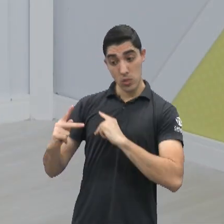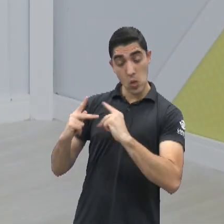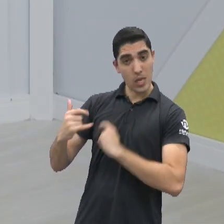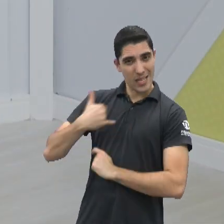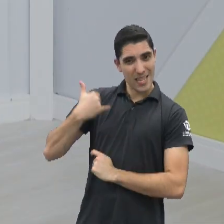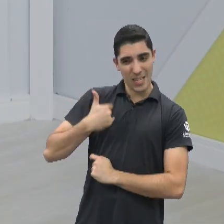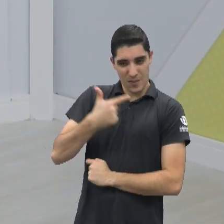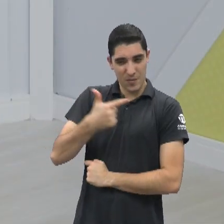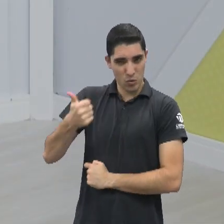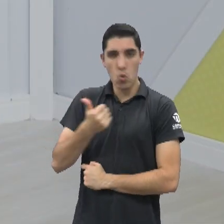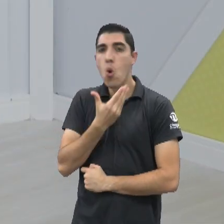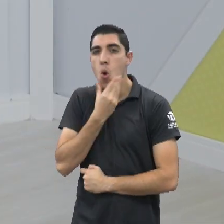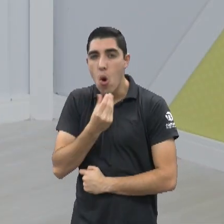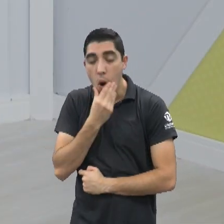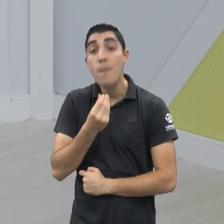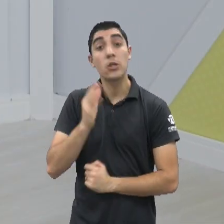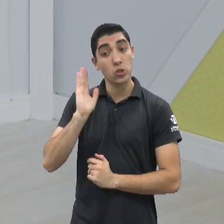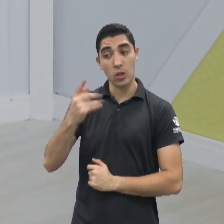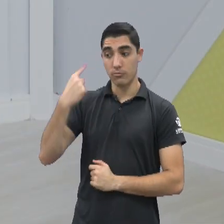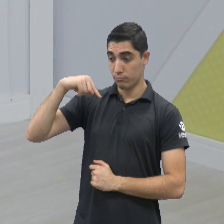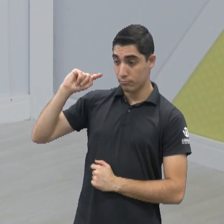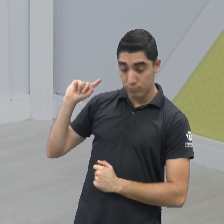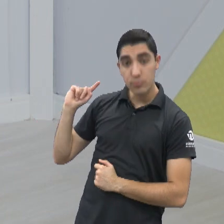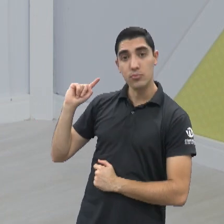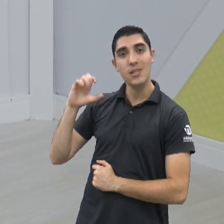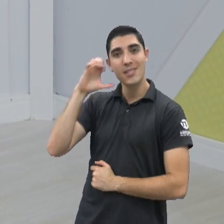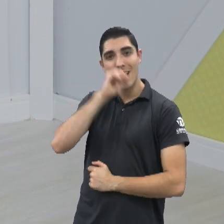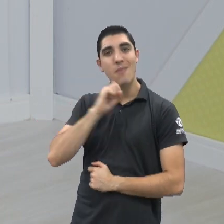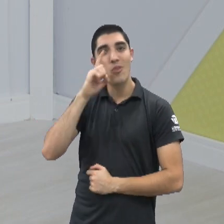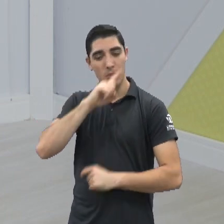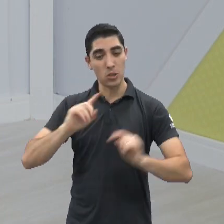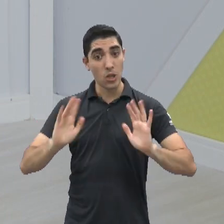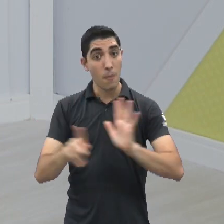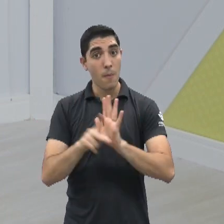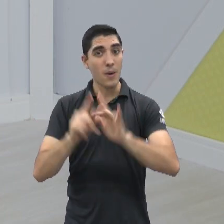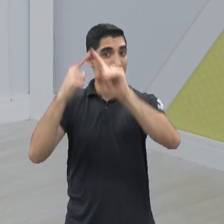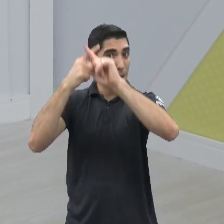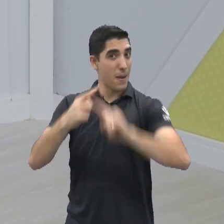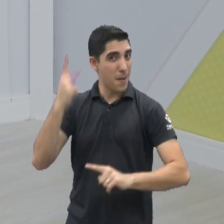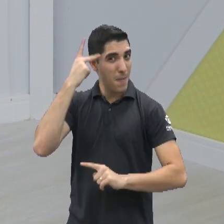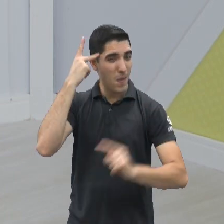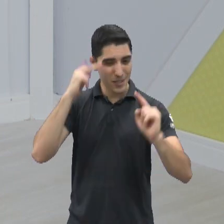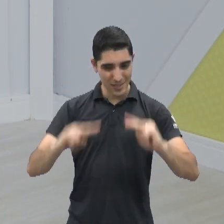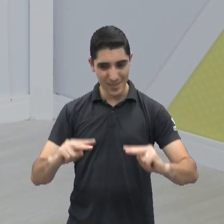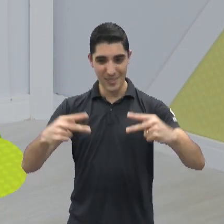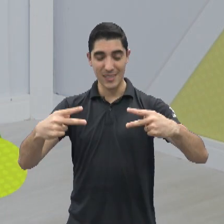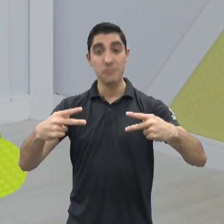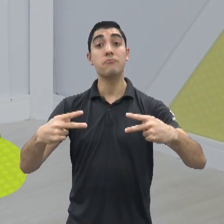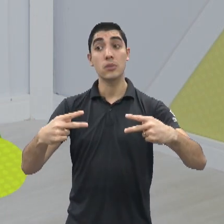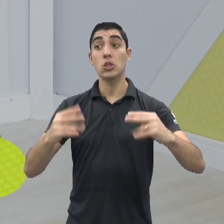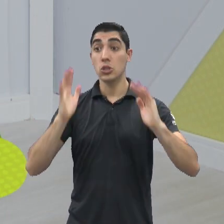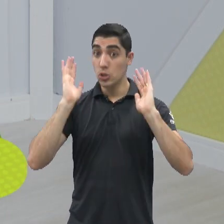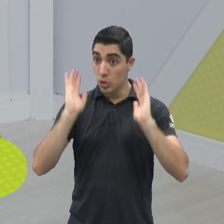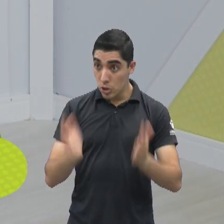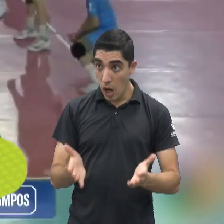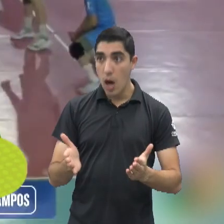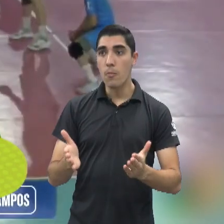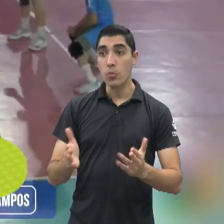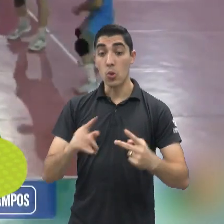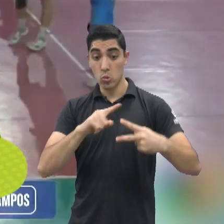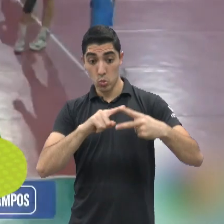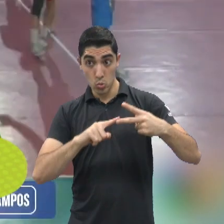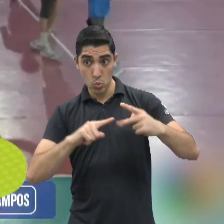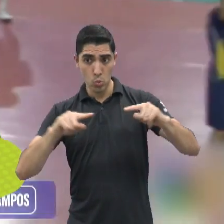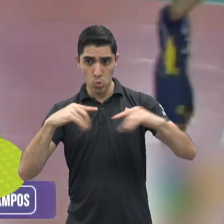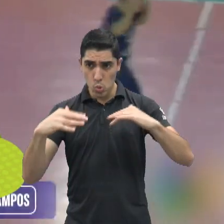São José entrou em quadra neste final de semana para as semifinais do Campeonato Paulista da categoria. E foram 2 jogos